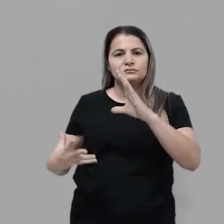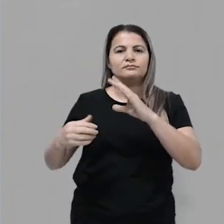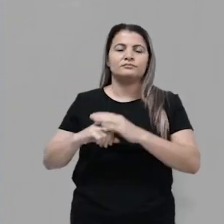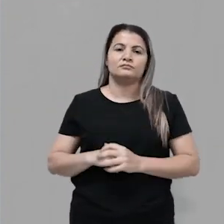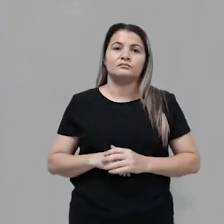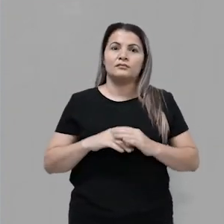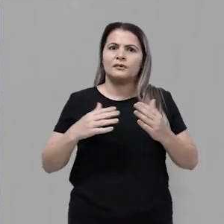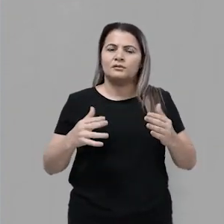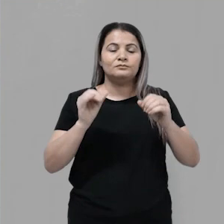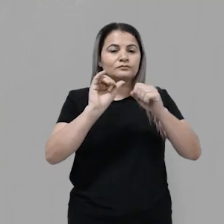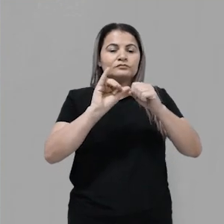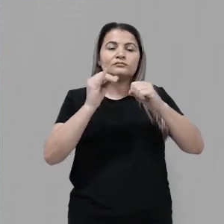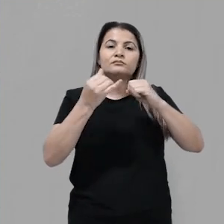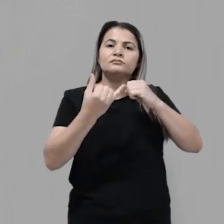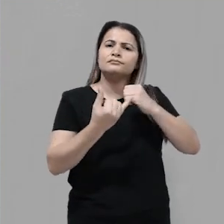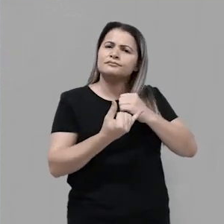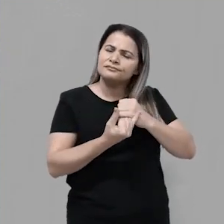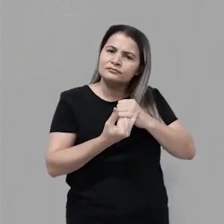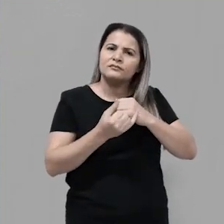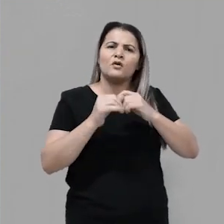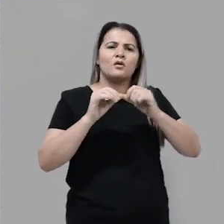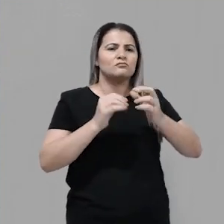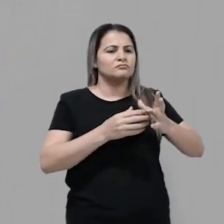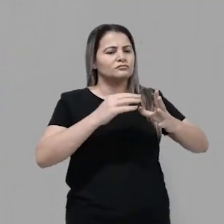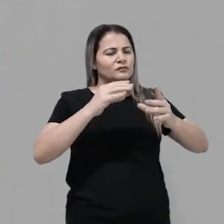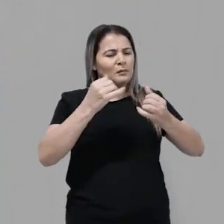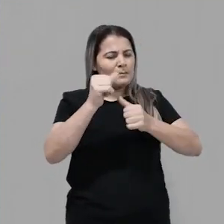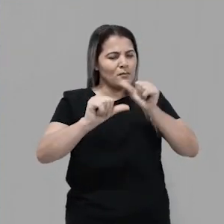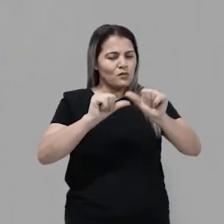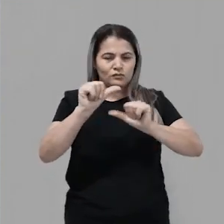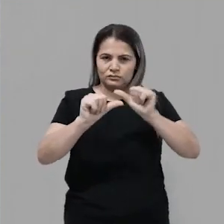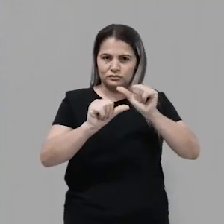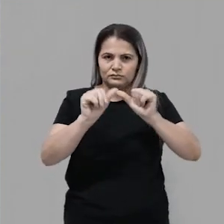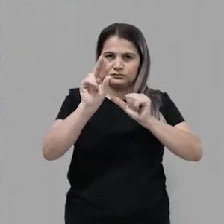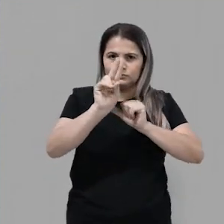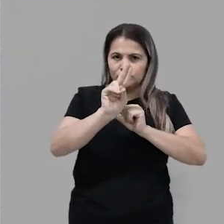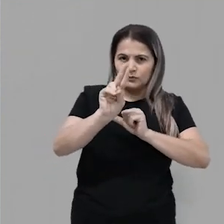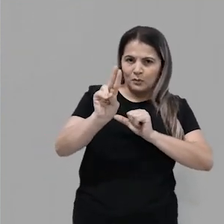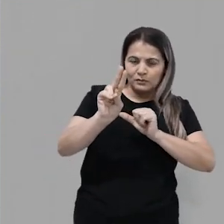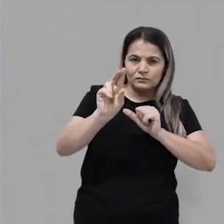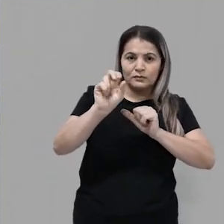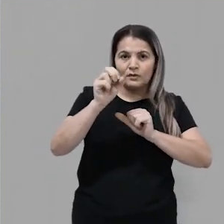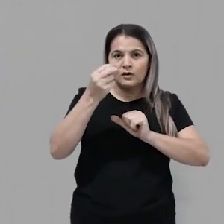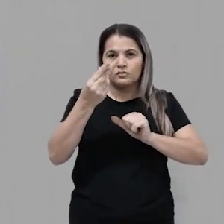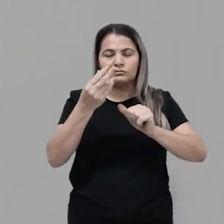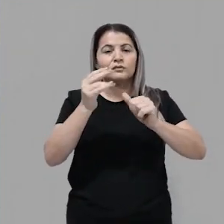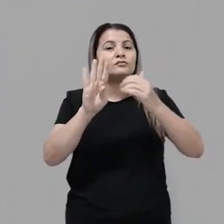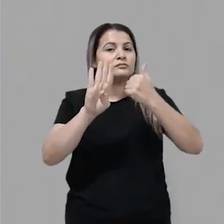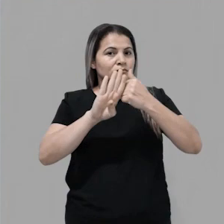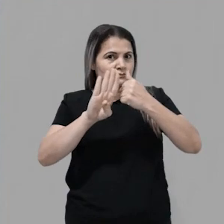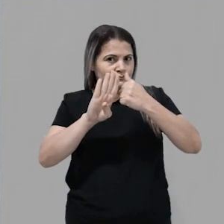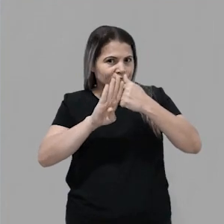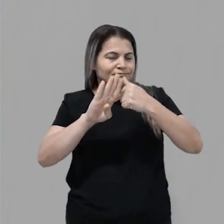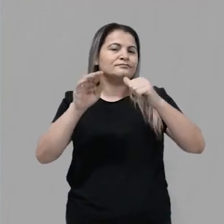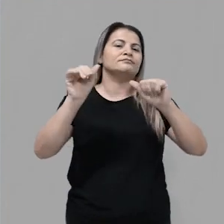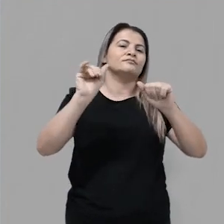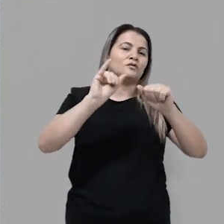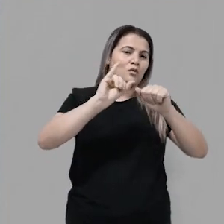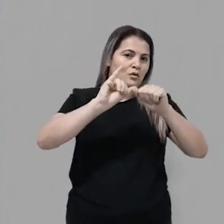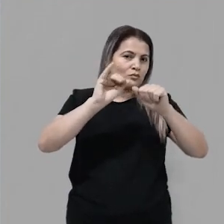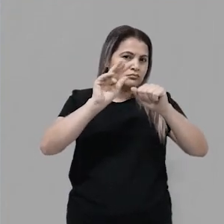adjetivo, ele modifica, ele complementa um nome ou um pronome. O nome é a mesma coisa